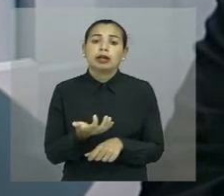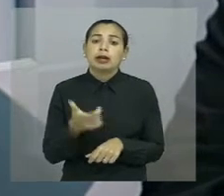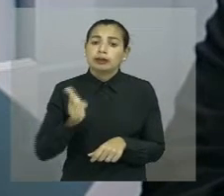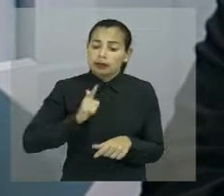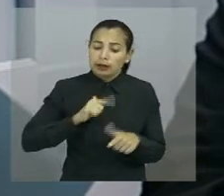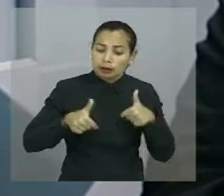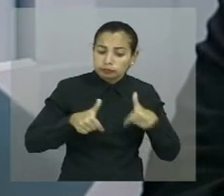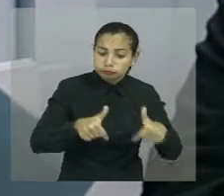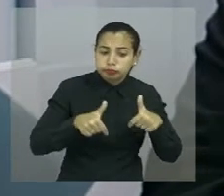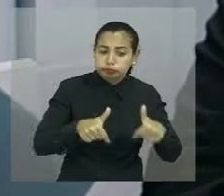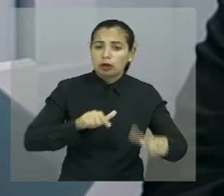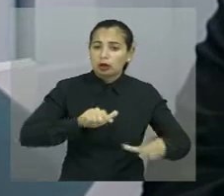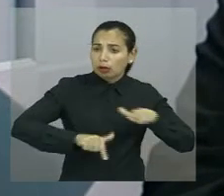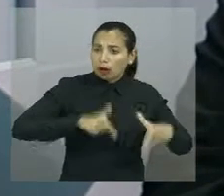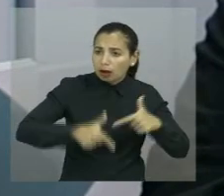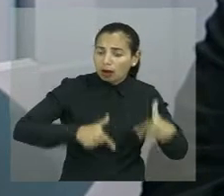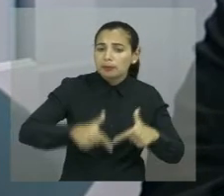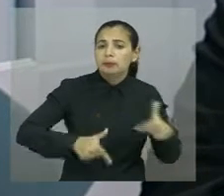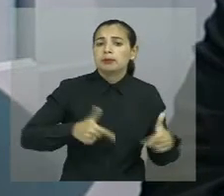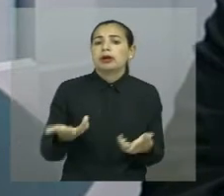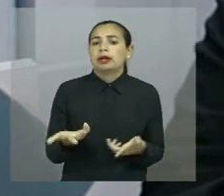ações em vista de